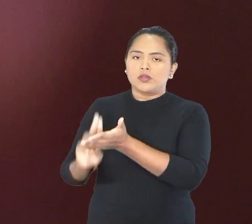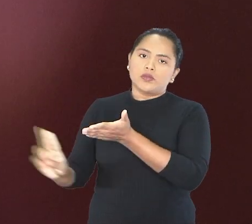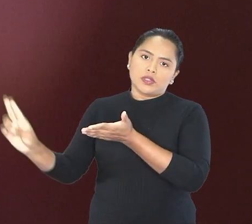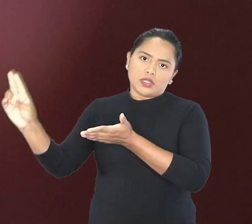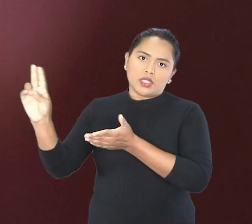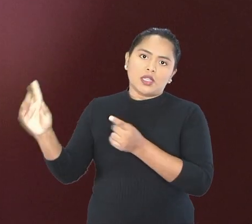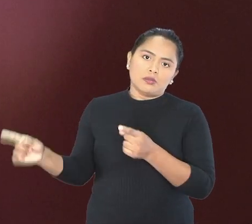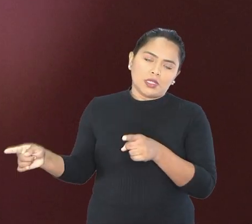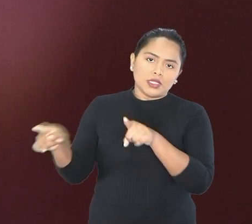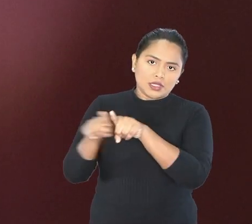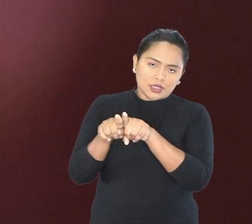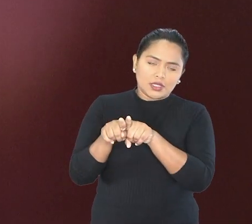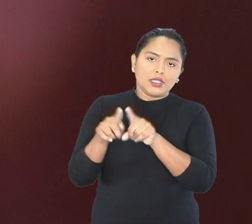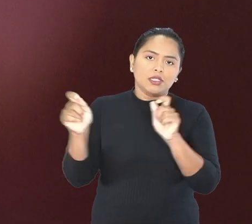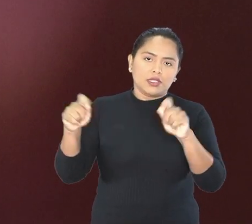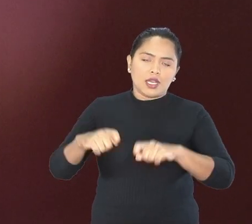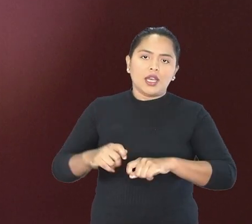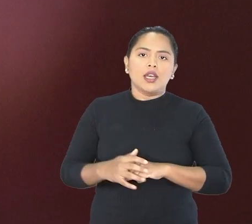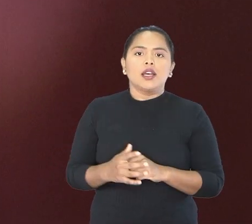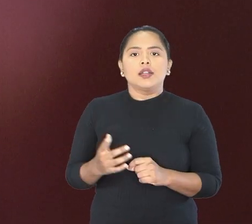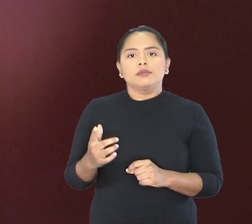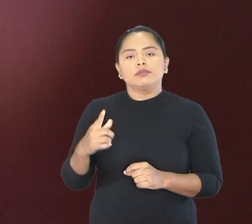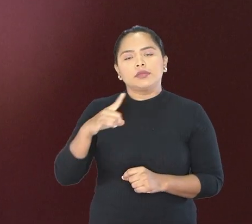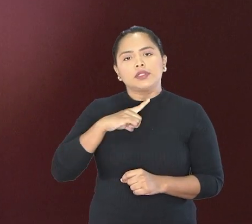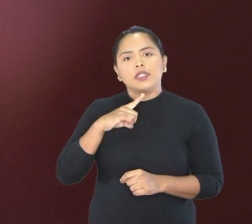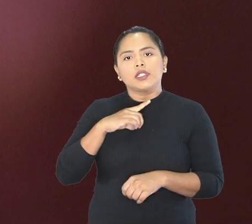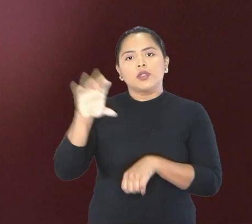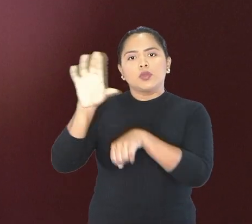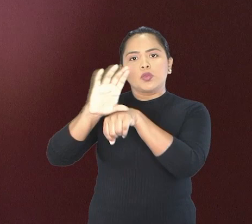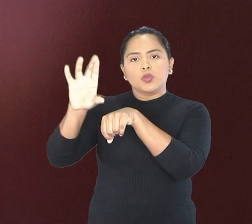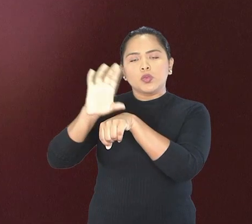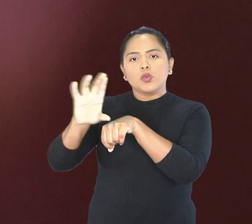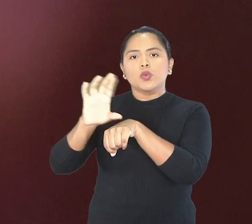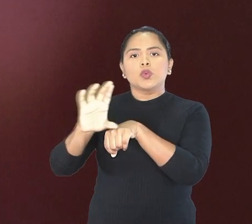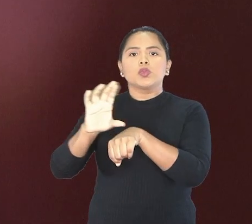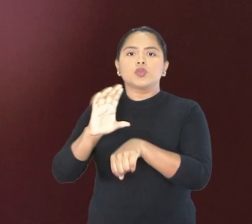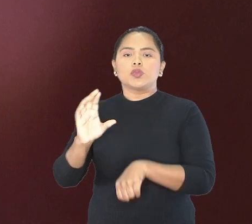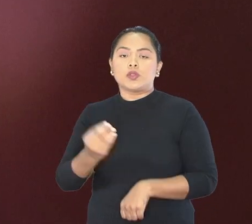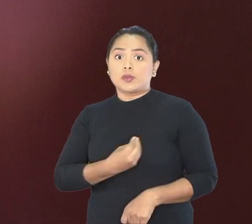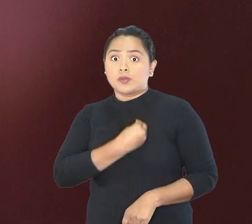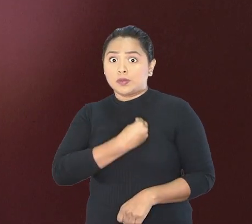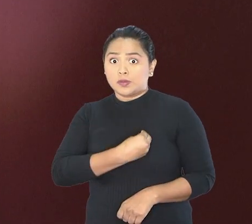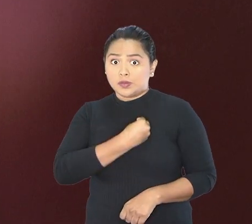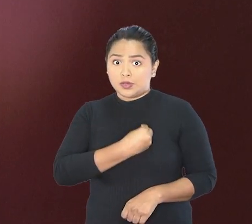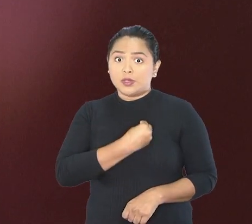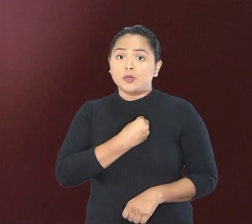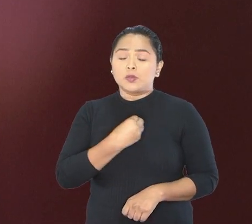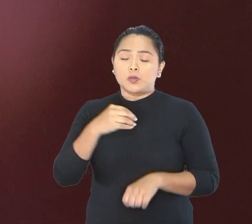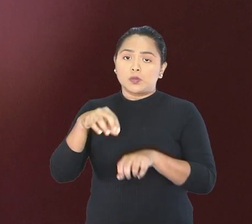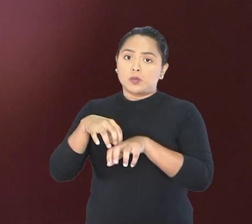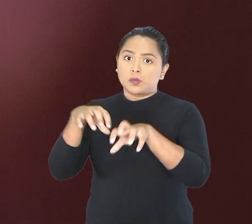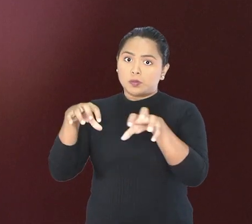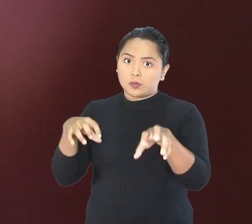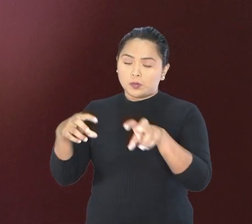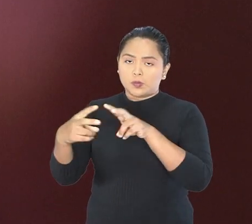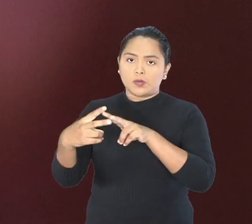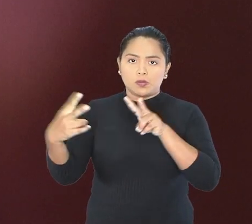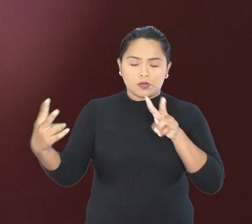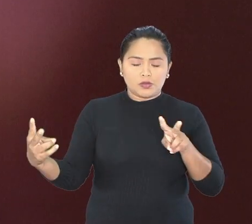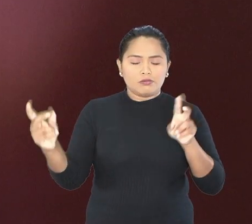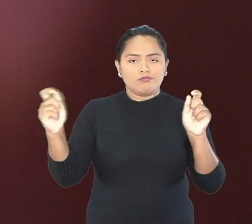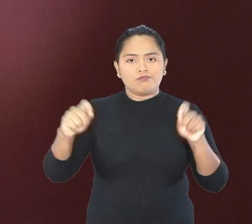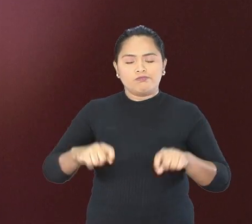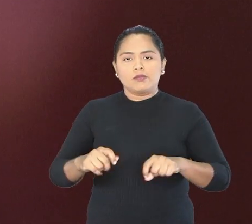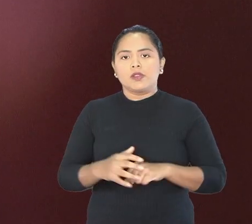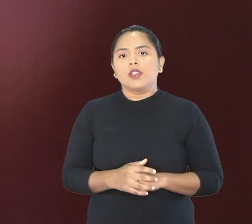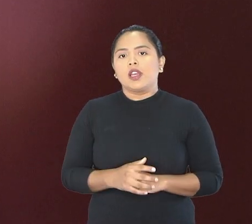outros estados, então a gente também tem essa oferta de curso com transmissão ao vivo, justamente dinamizando essa forma